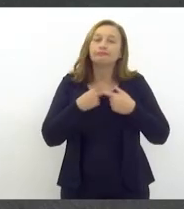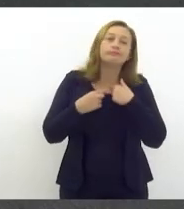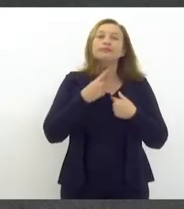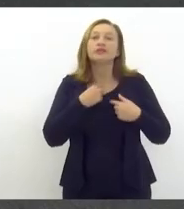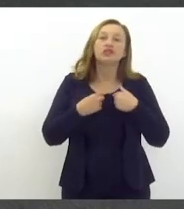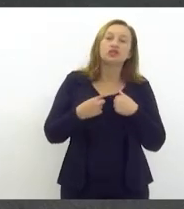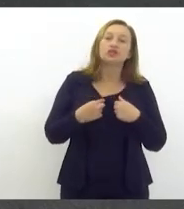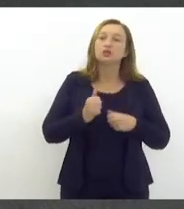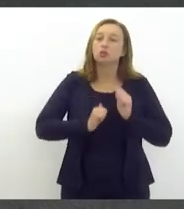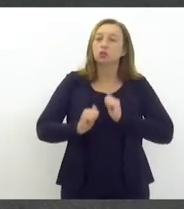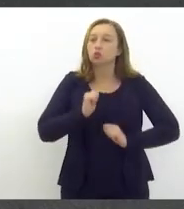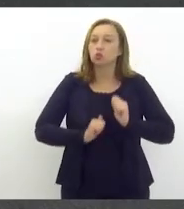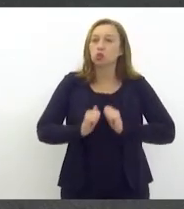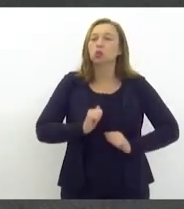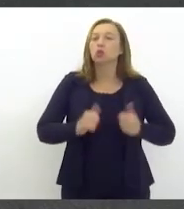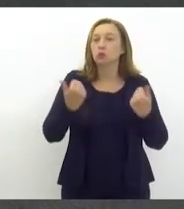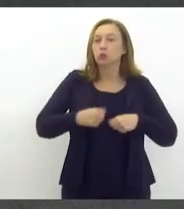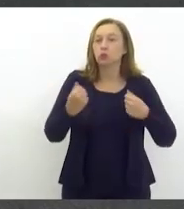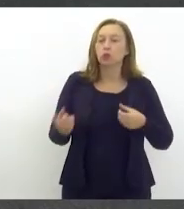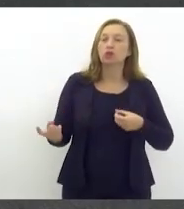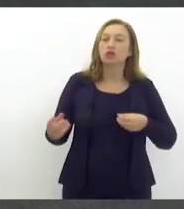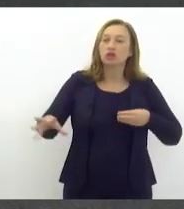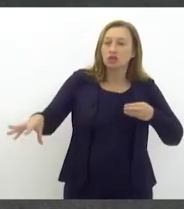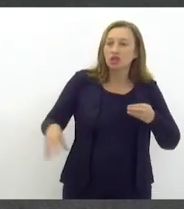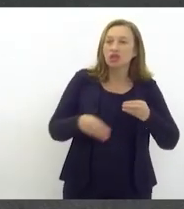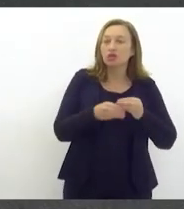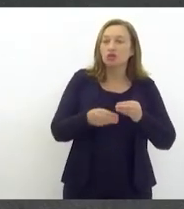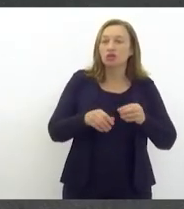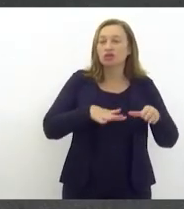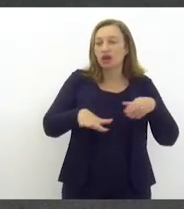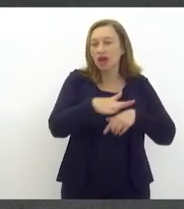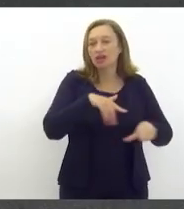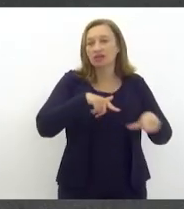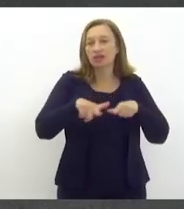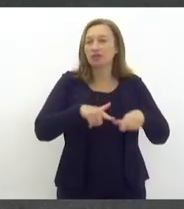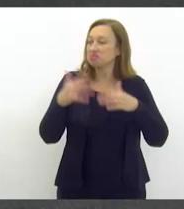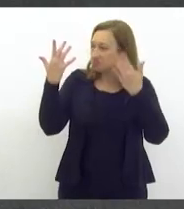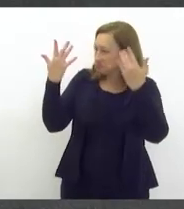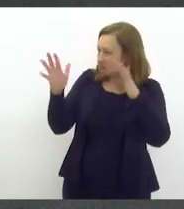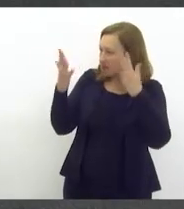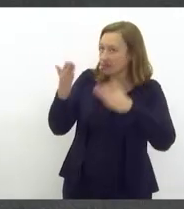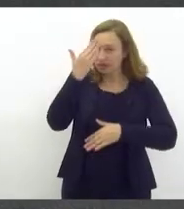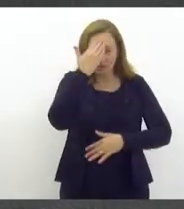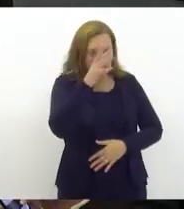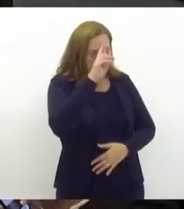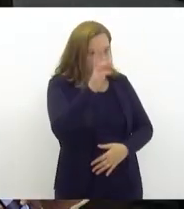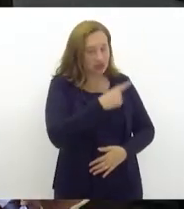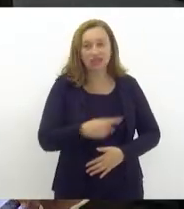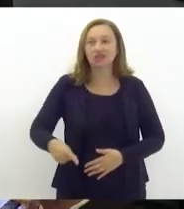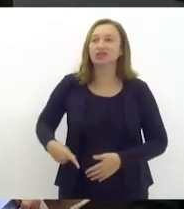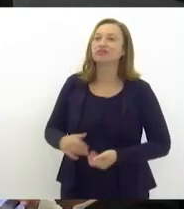a necessidade desses jovens inserirem no mercado de trabalho. Então, parabéns. Obrigada, presidente.